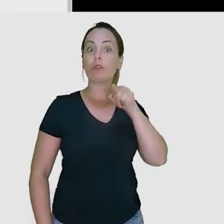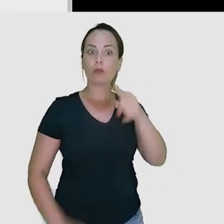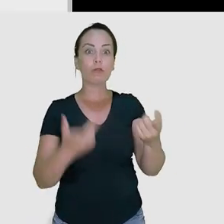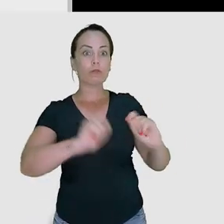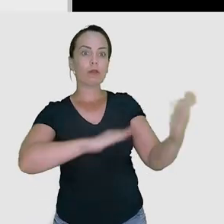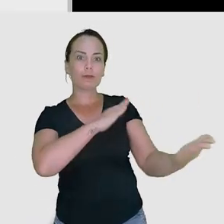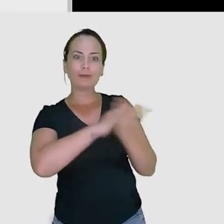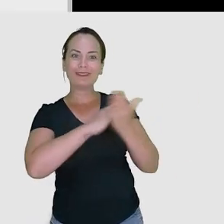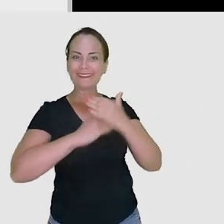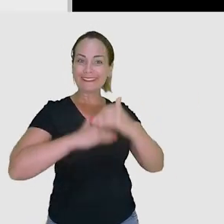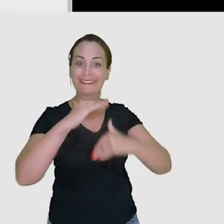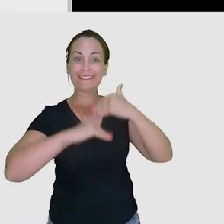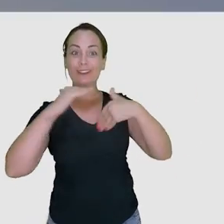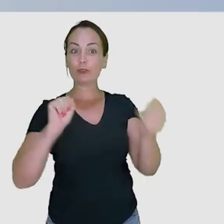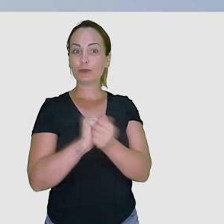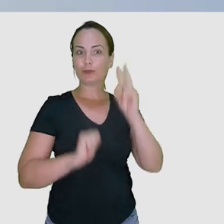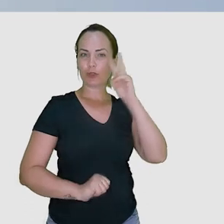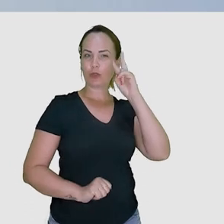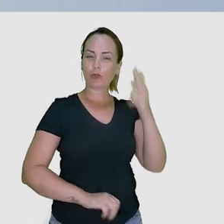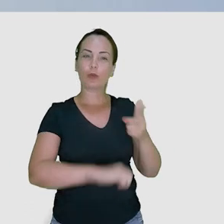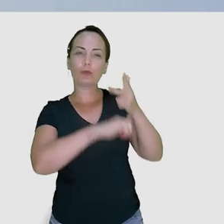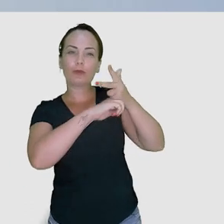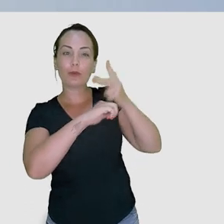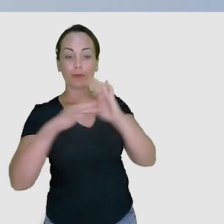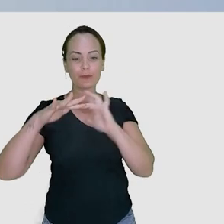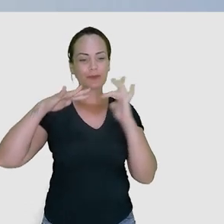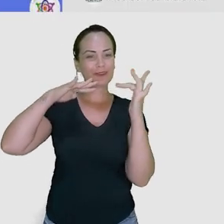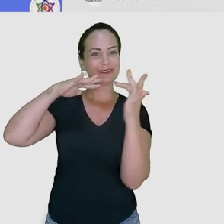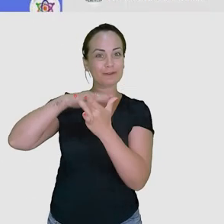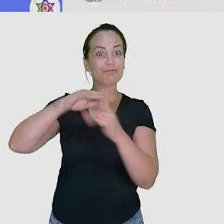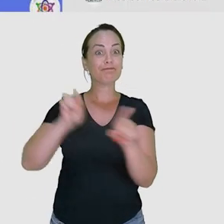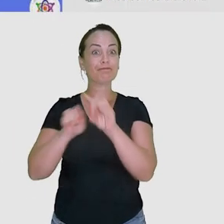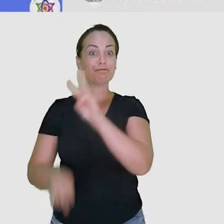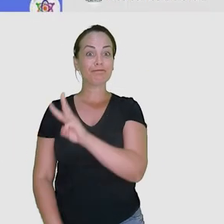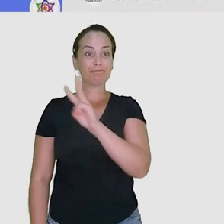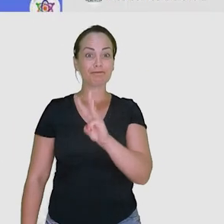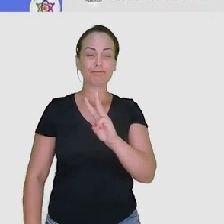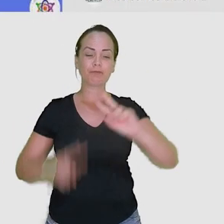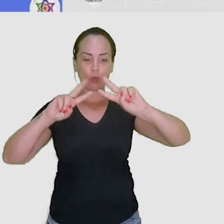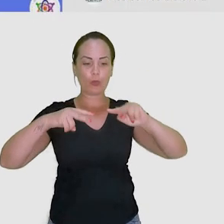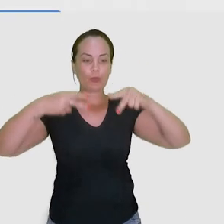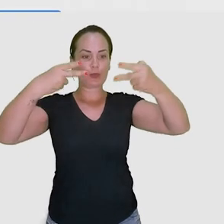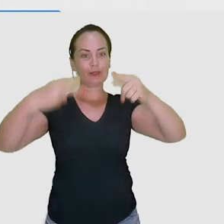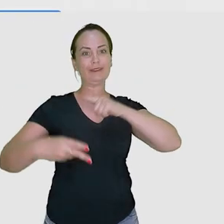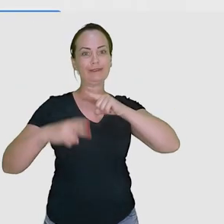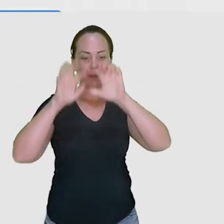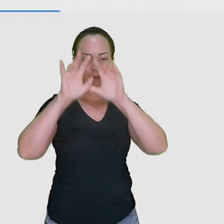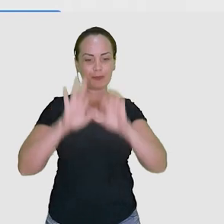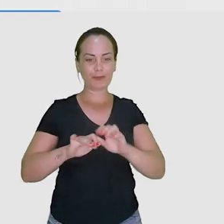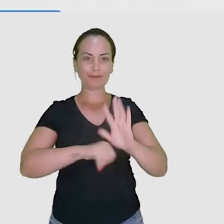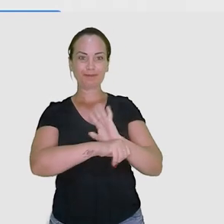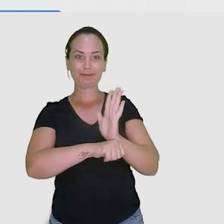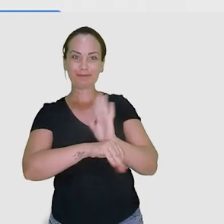é fundamental. E vocês podem contribuir para construir essa história com a gente. É só acompanhar a gente nas mídias sociais